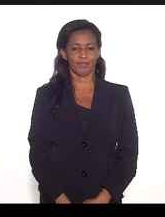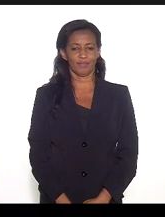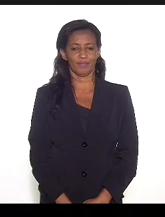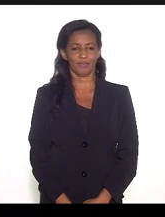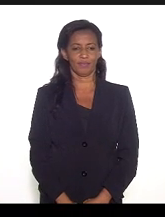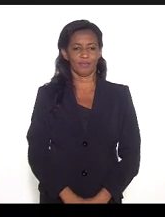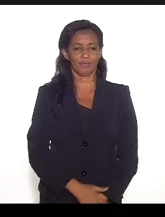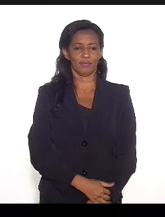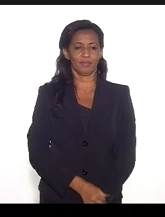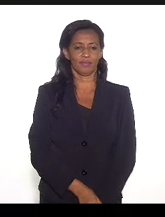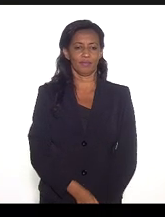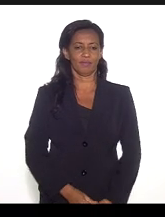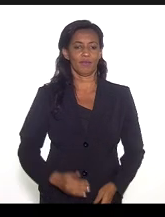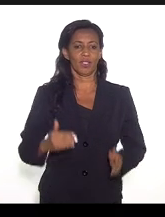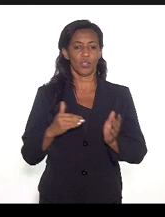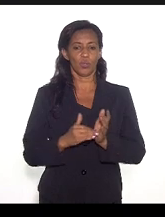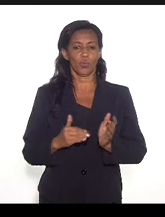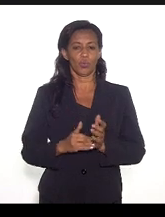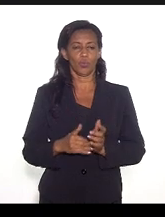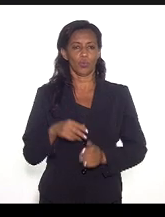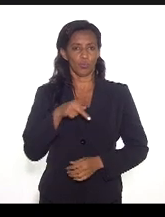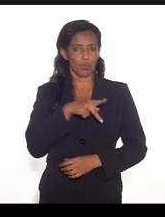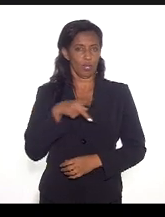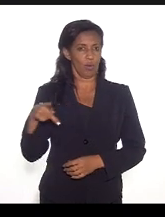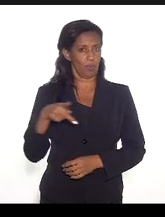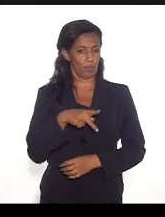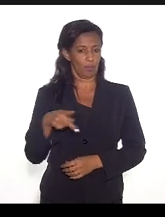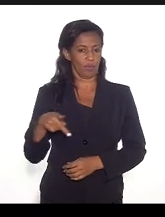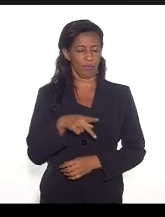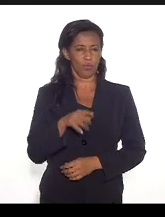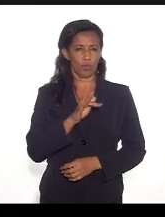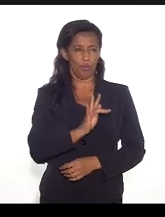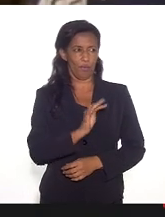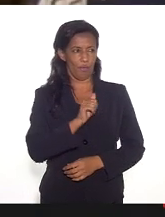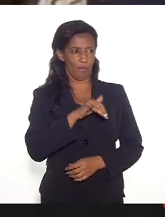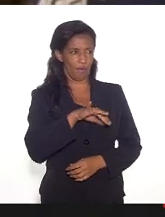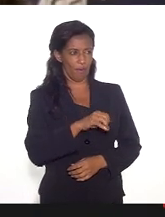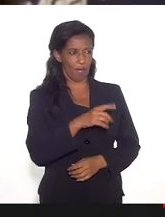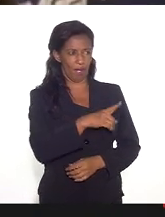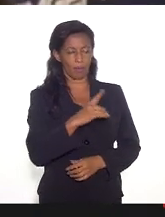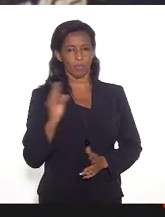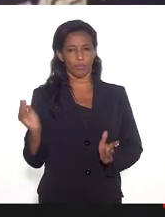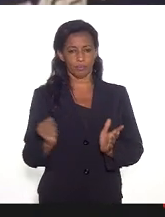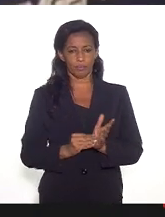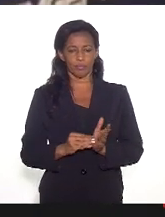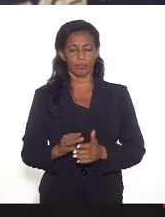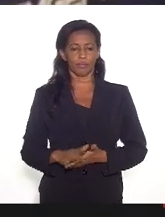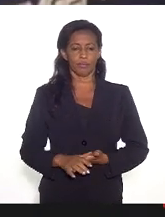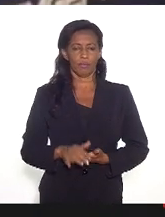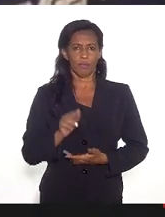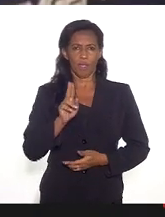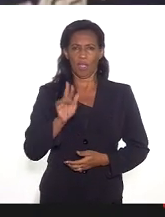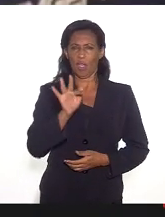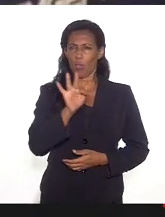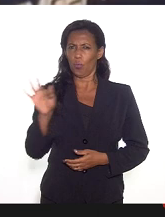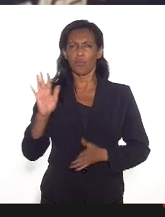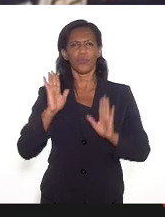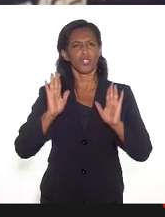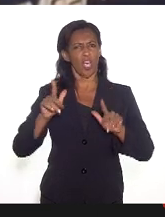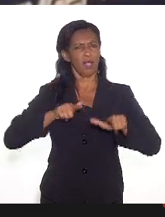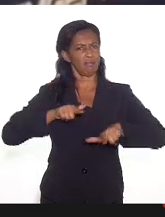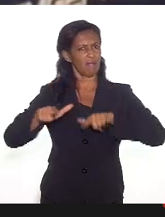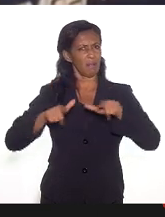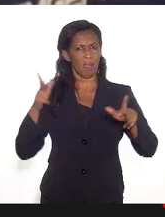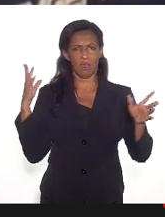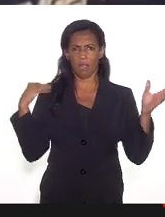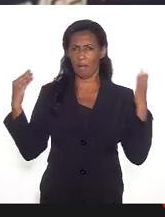Bom, e o último ponto que o professor Fábio Barbosa colocou, a UF já trabalha com a Marinha há